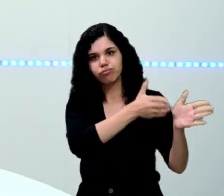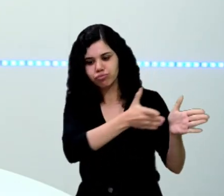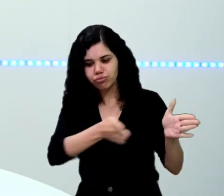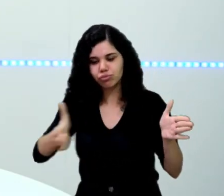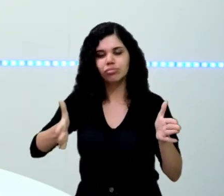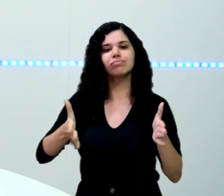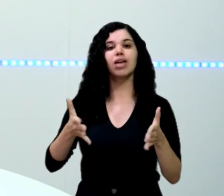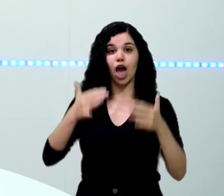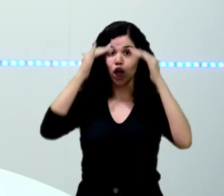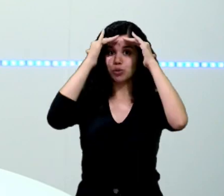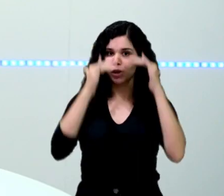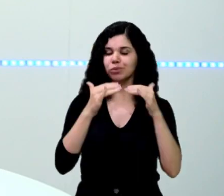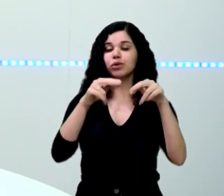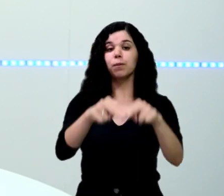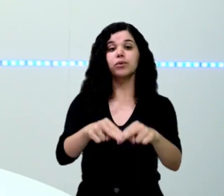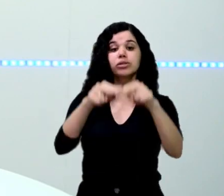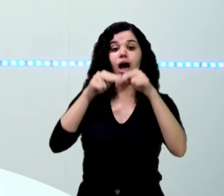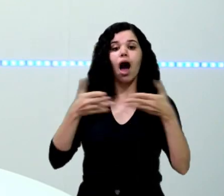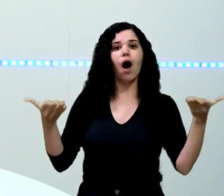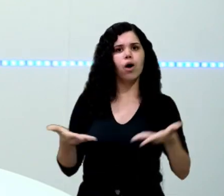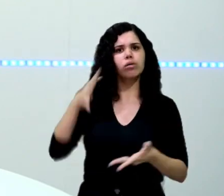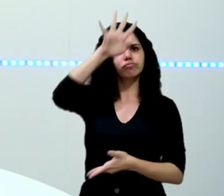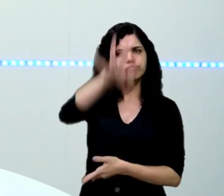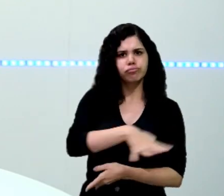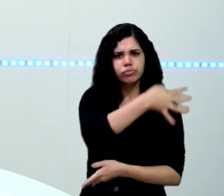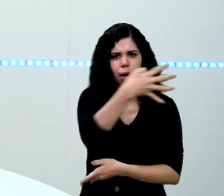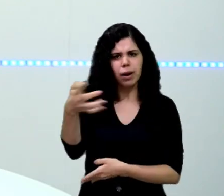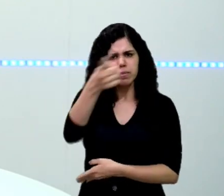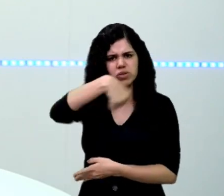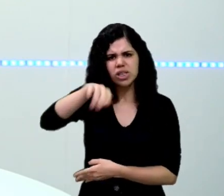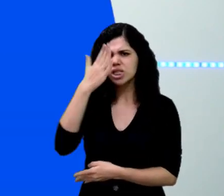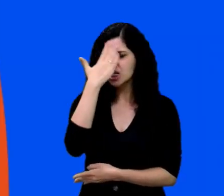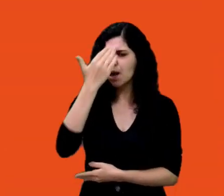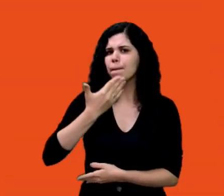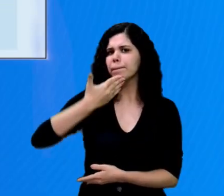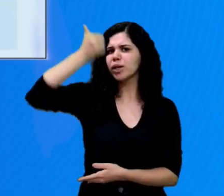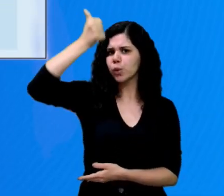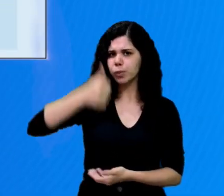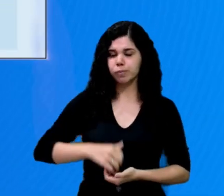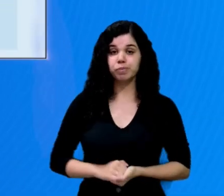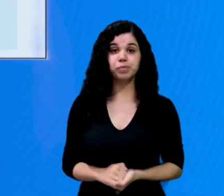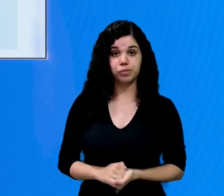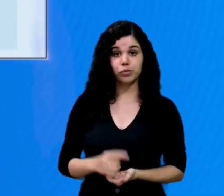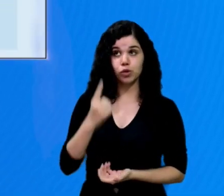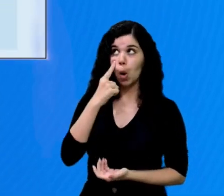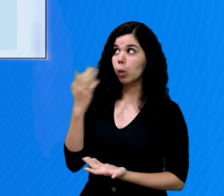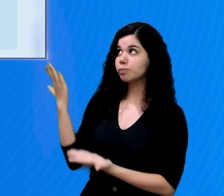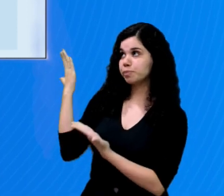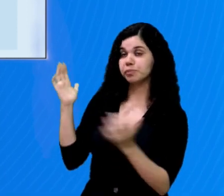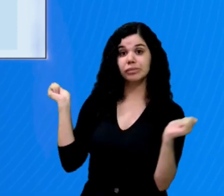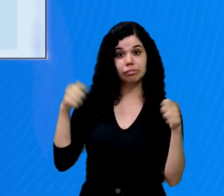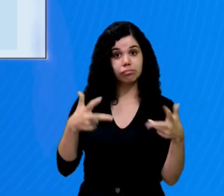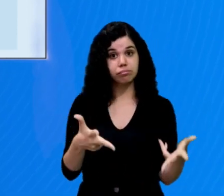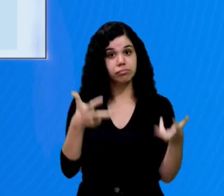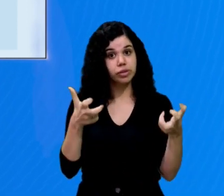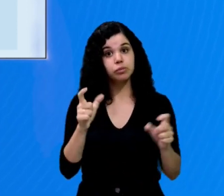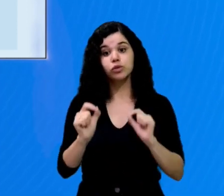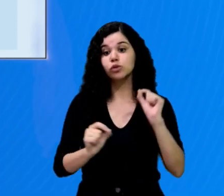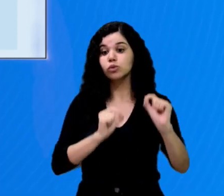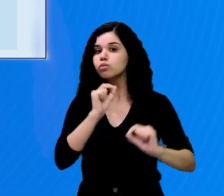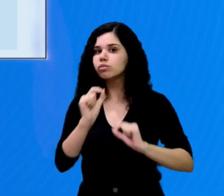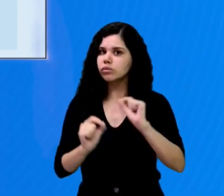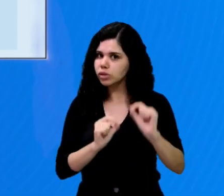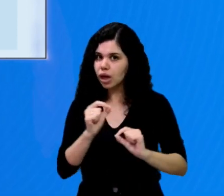recordar agora o quadro valor de lugar para você entender um pouquinho sobre isso. Como vocês podem perceber, o quadro valor de